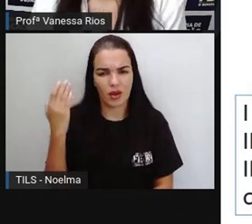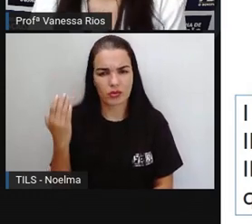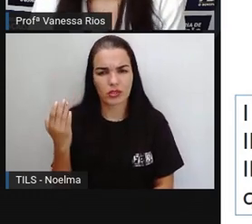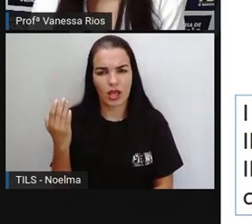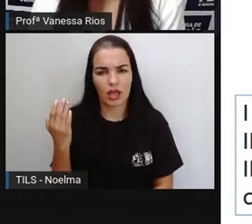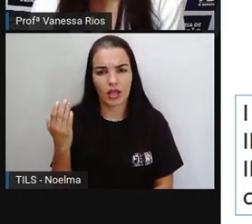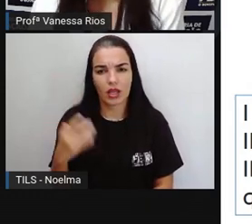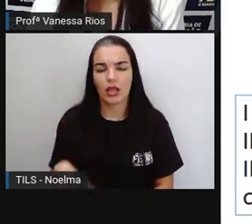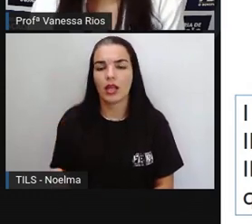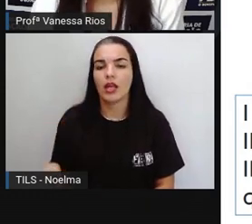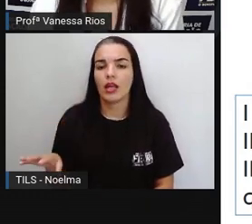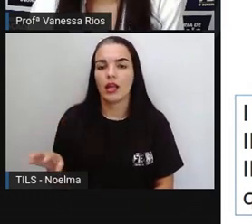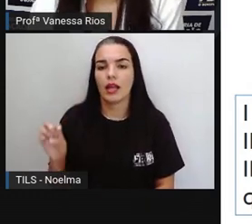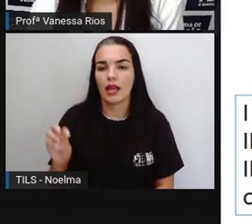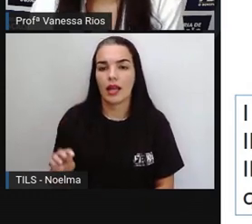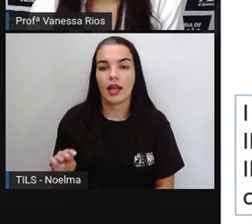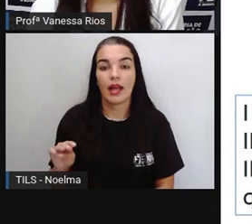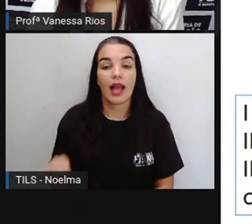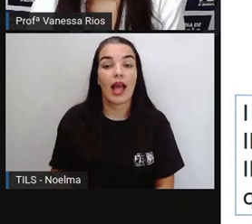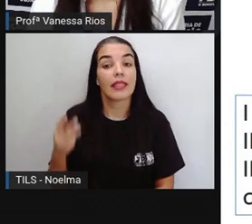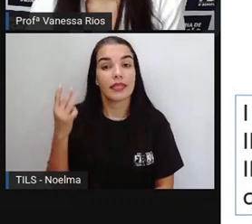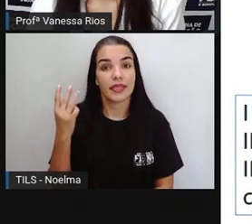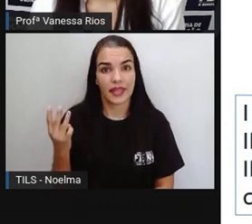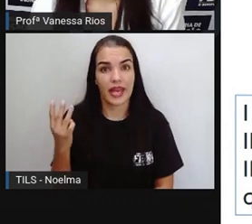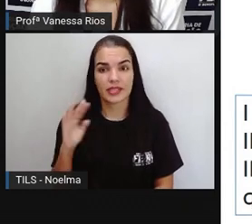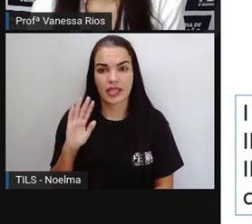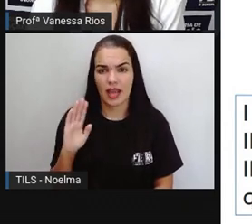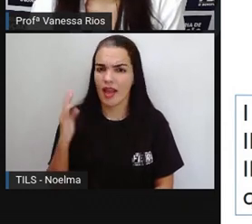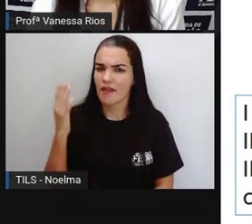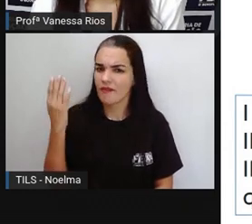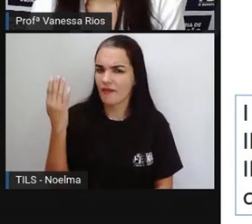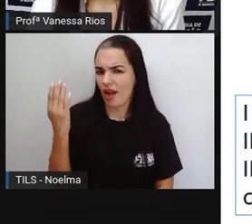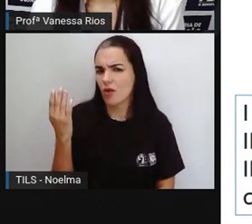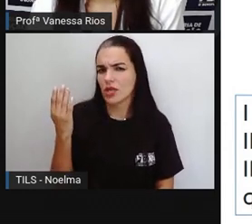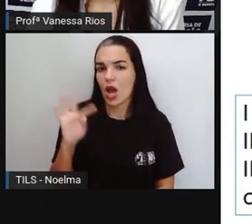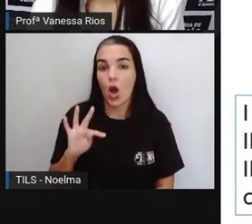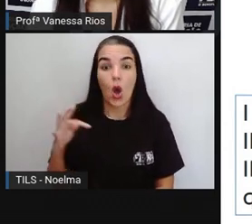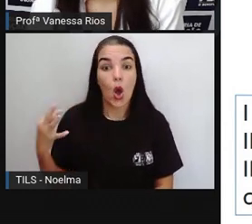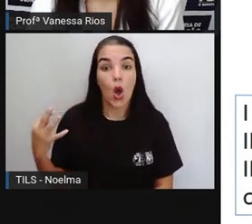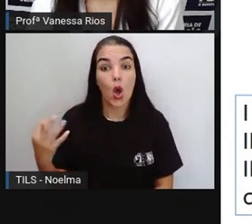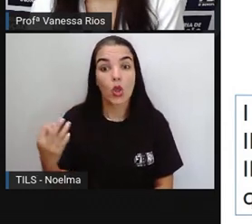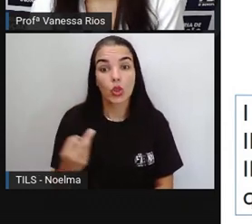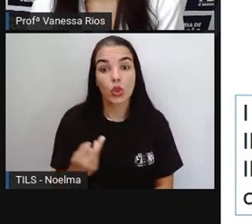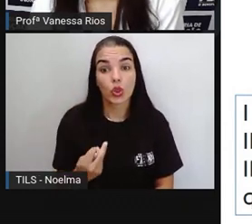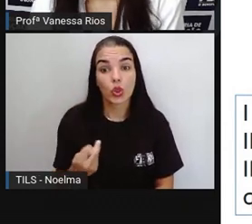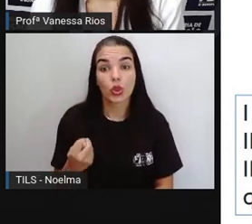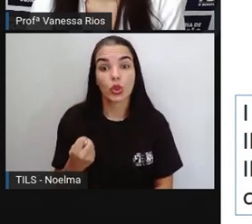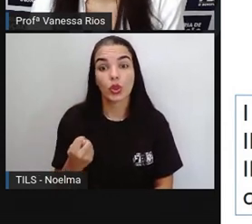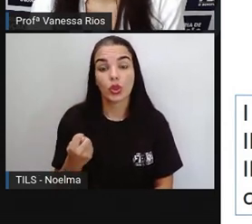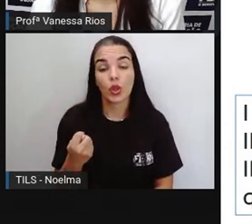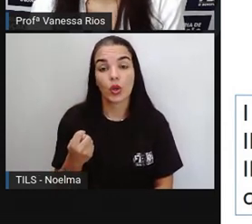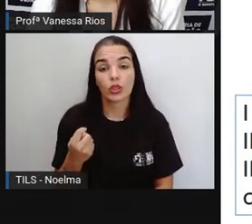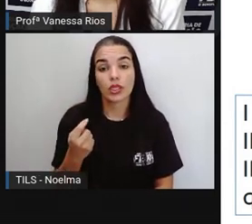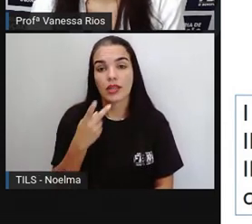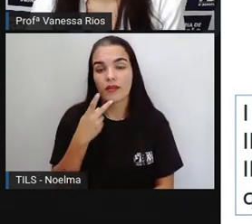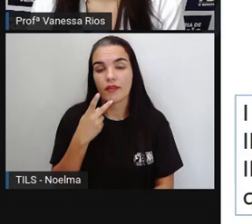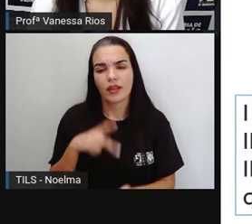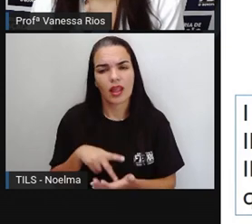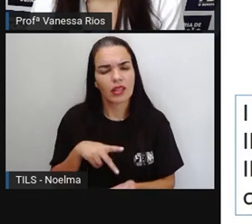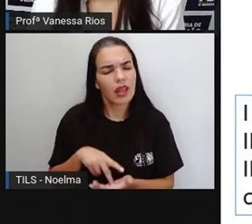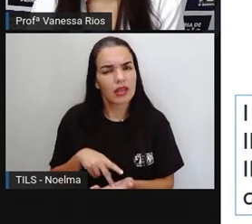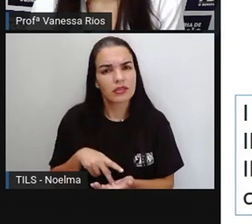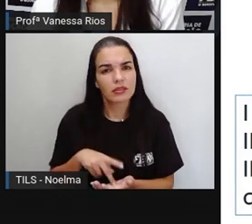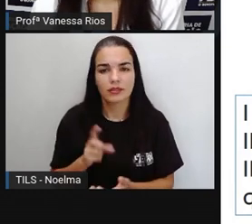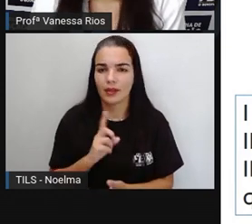falsa? Também não, a 2 é verdadeira. Somente a 3 é falsa? Sim. Todas são